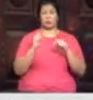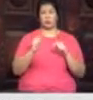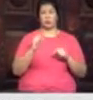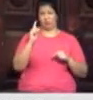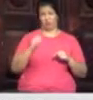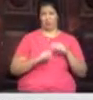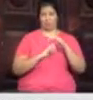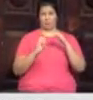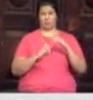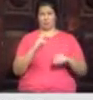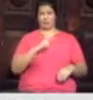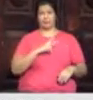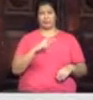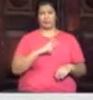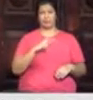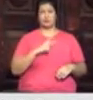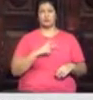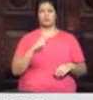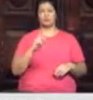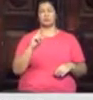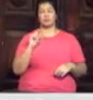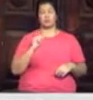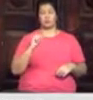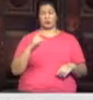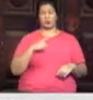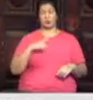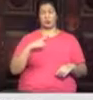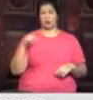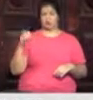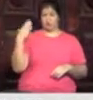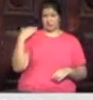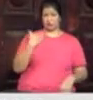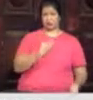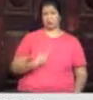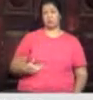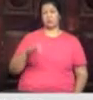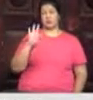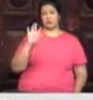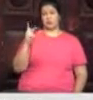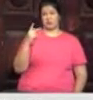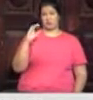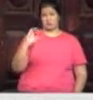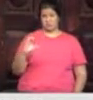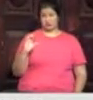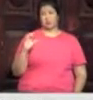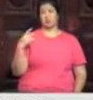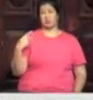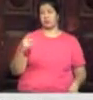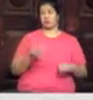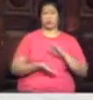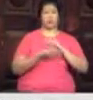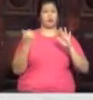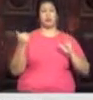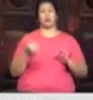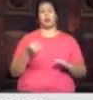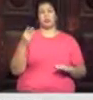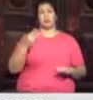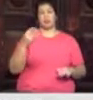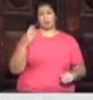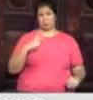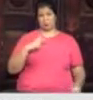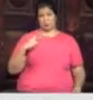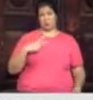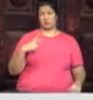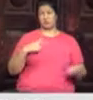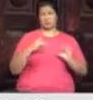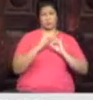PL 4302/98, legado do governo Fernando Henrique Cardoso, retira todos os limites à terceirização, liberando-a para todos